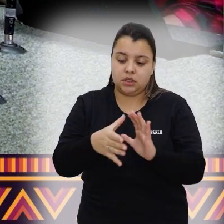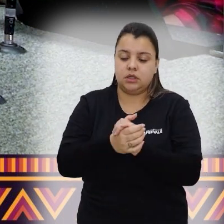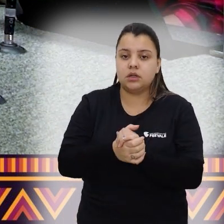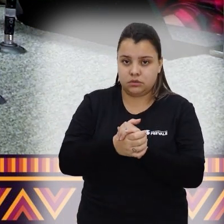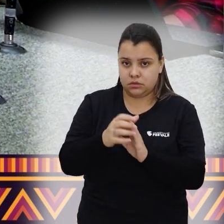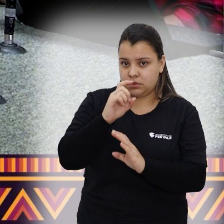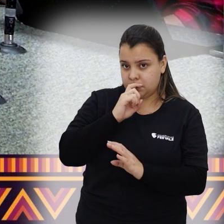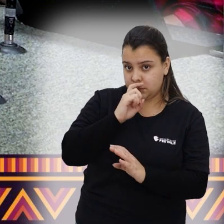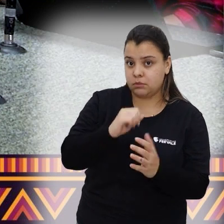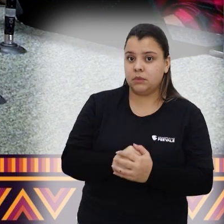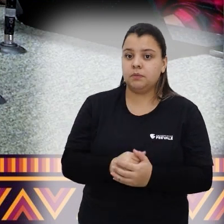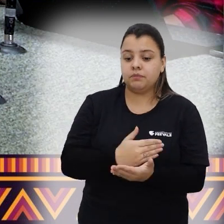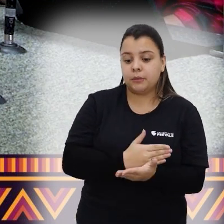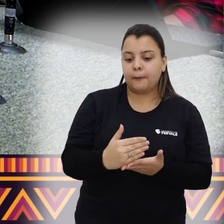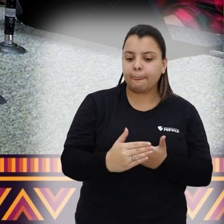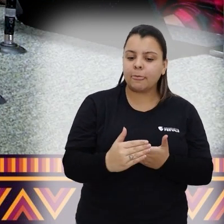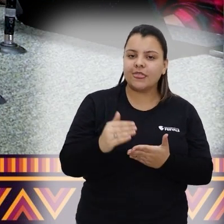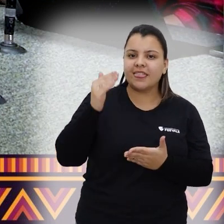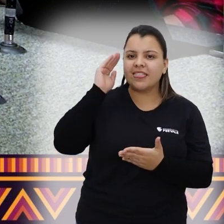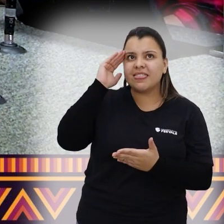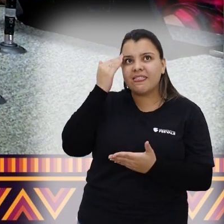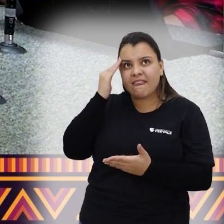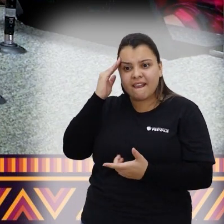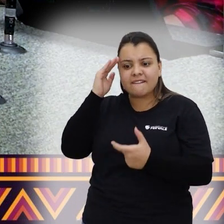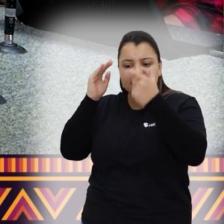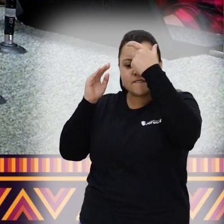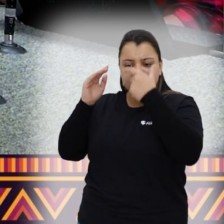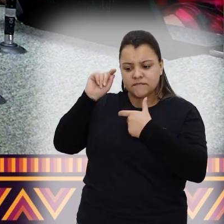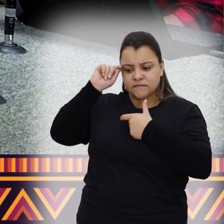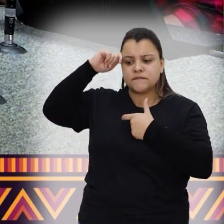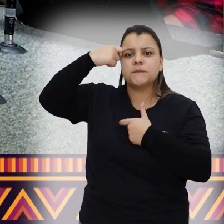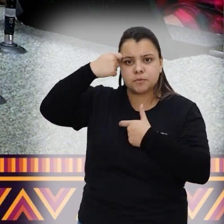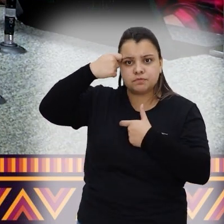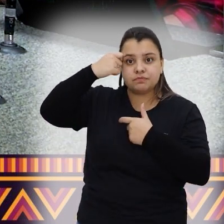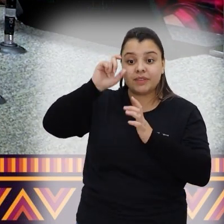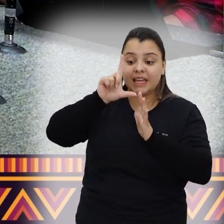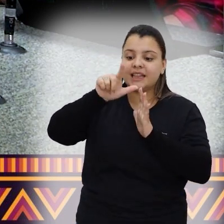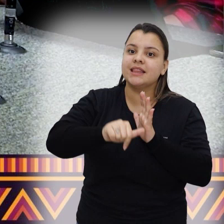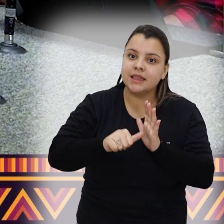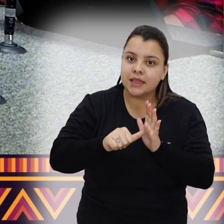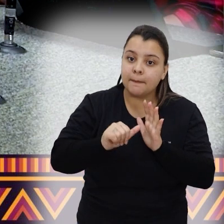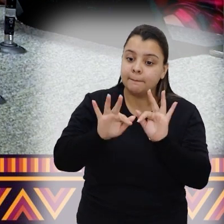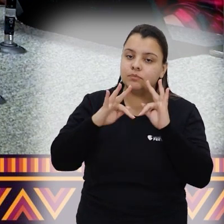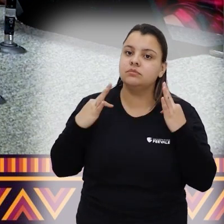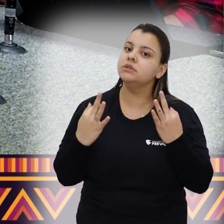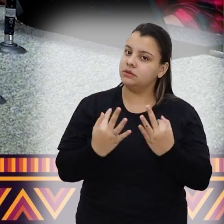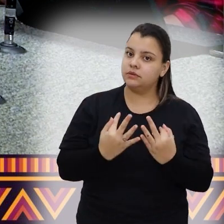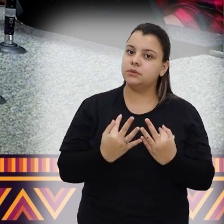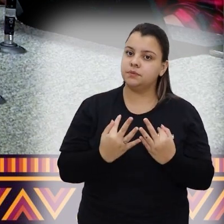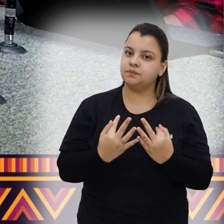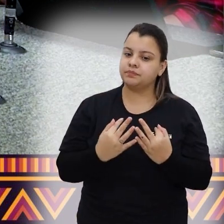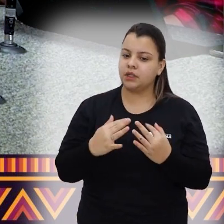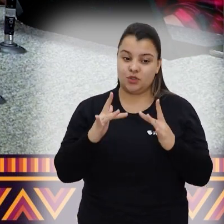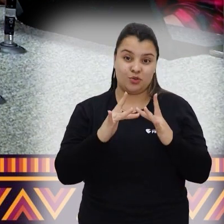acabou construindo uma identidade racial partindo dessa família que já tinha